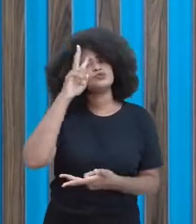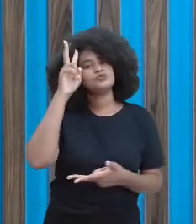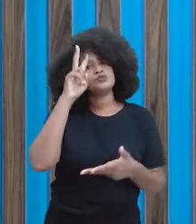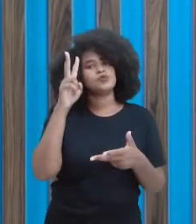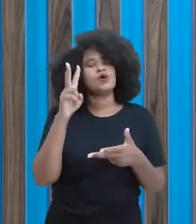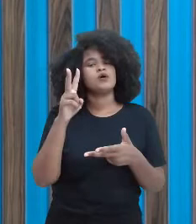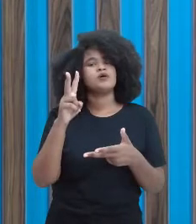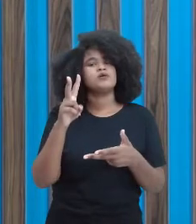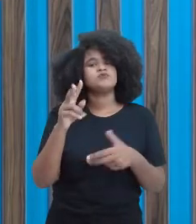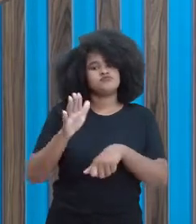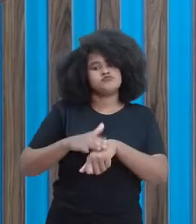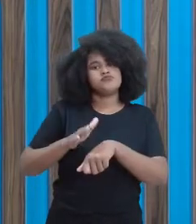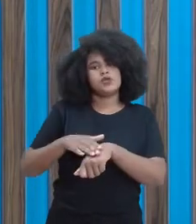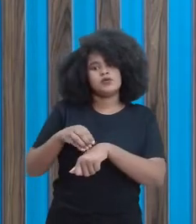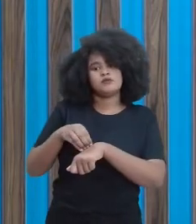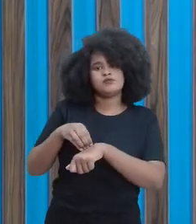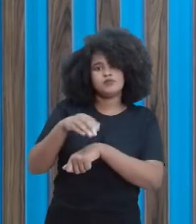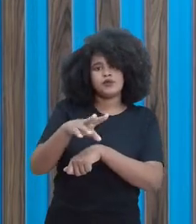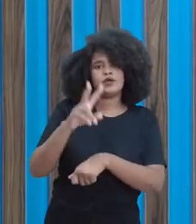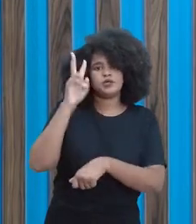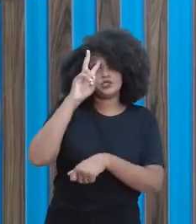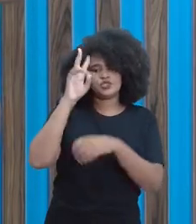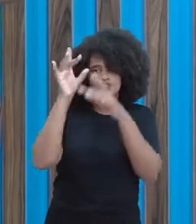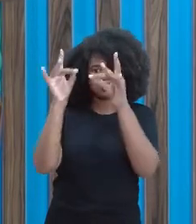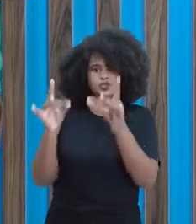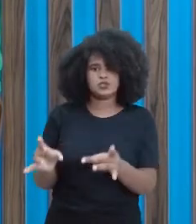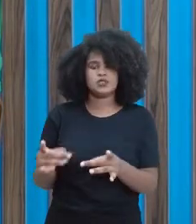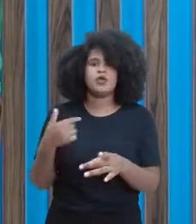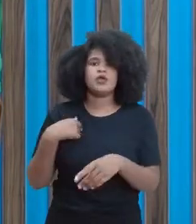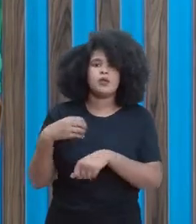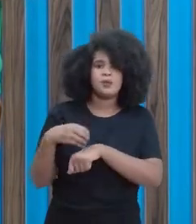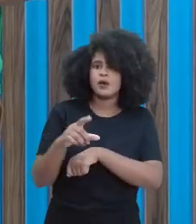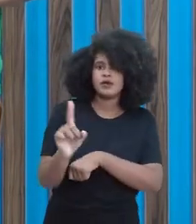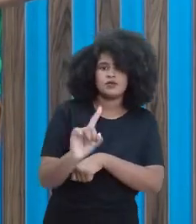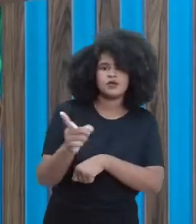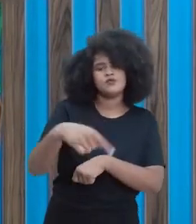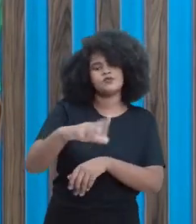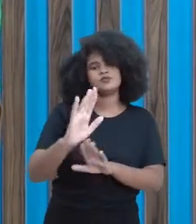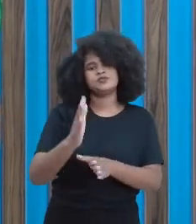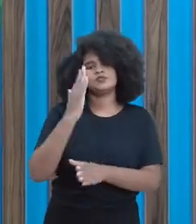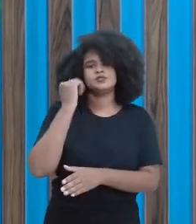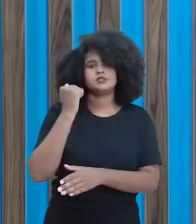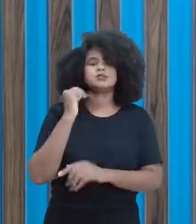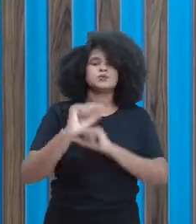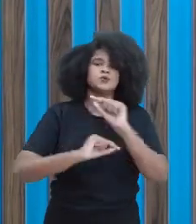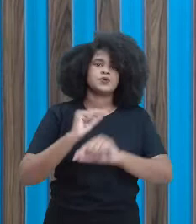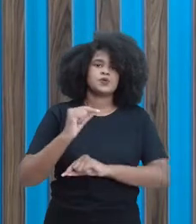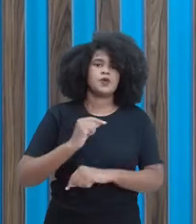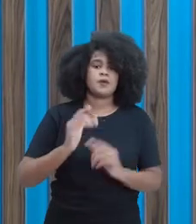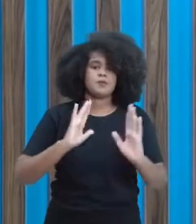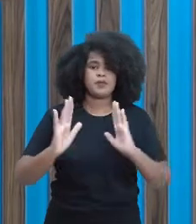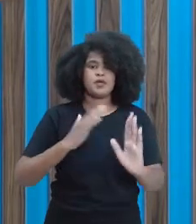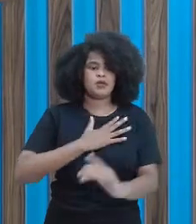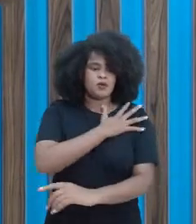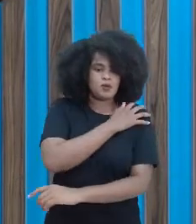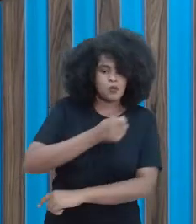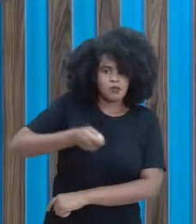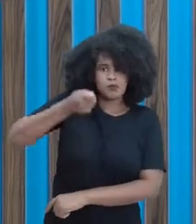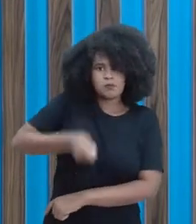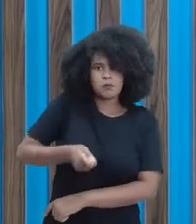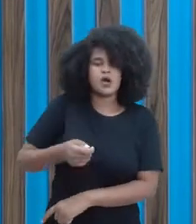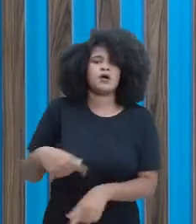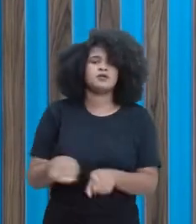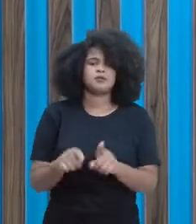os professores de história, tá? Não vou ficar aqui falando para vocês não, que vocês inclusive até já sabem que houve o regime militar, que